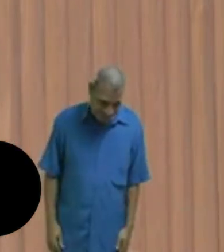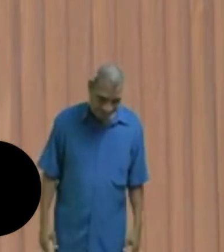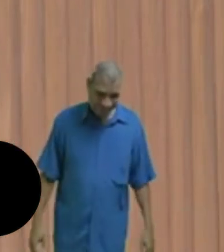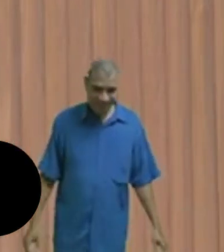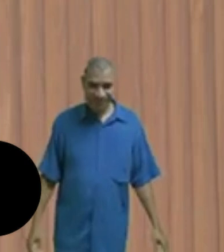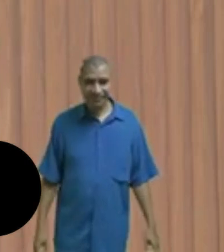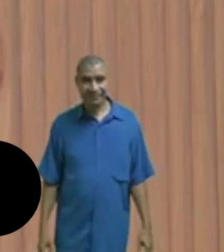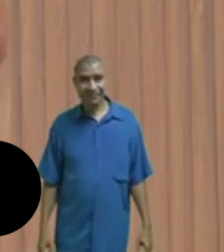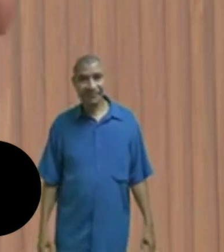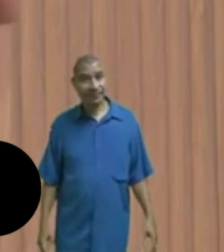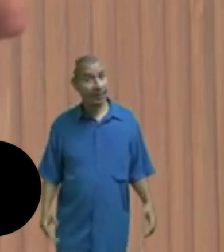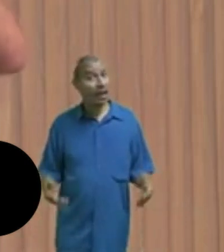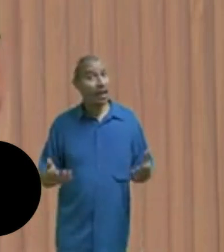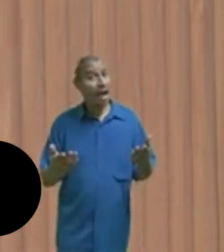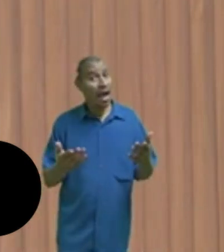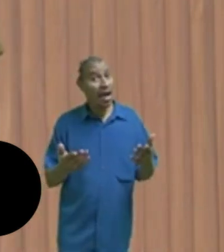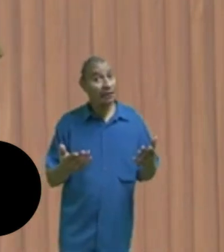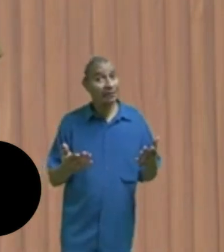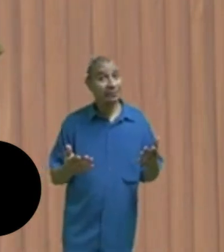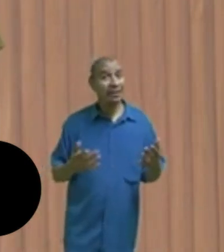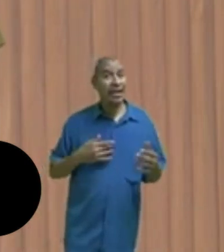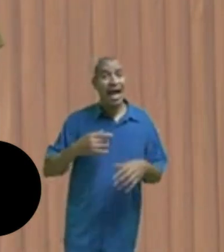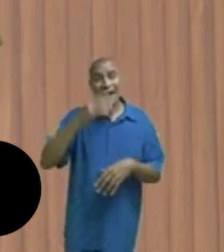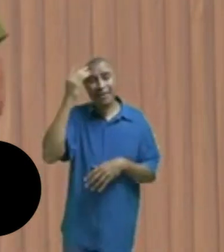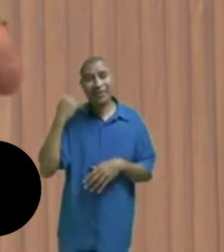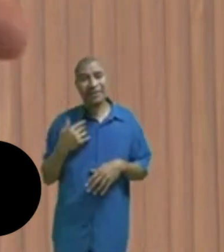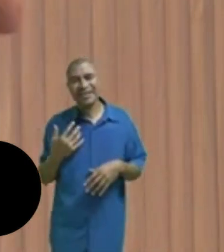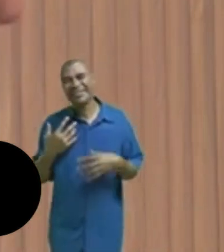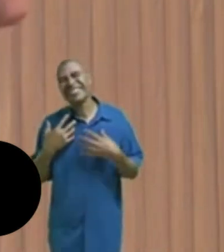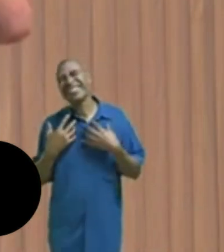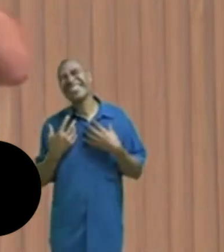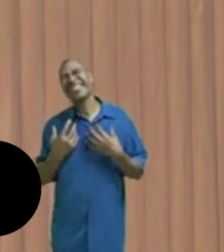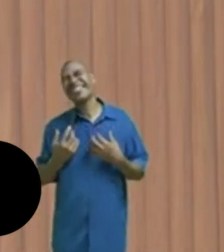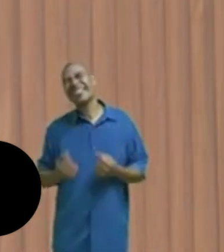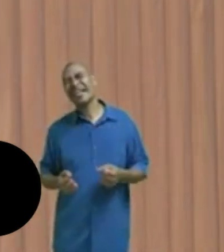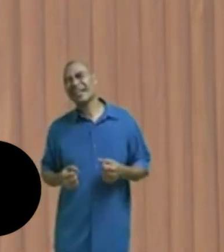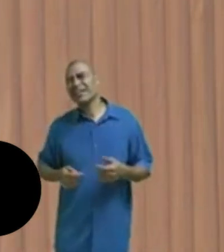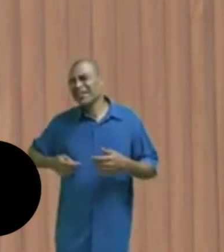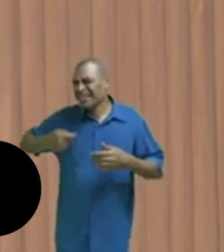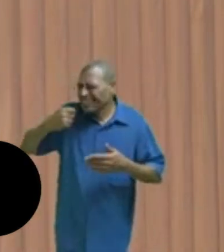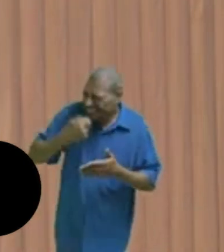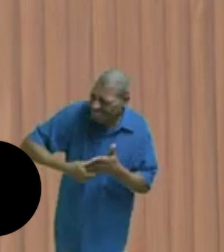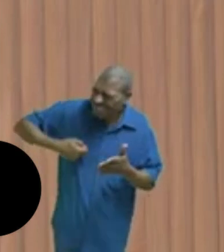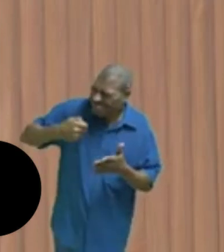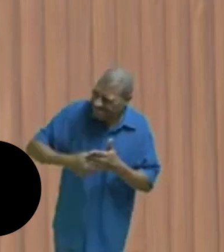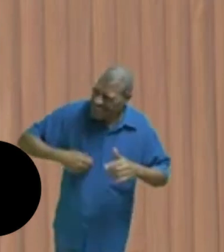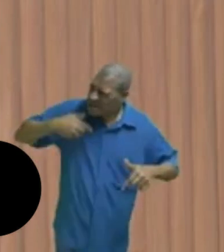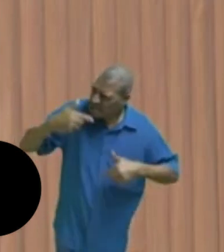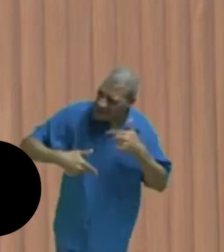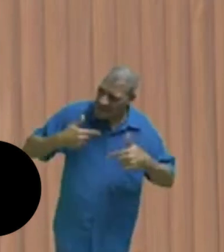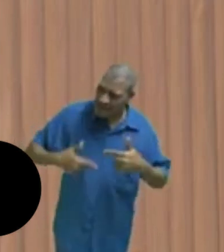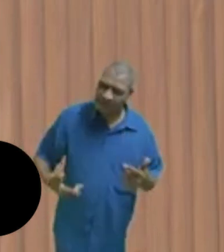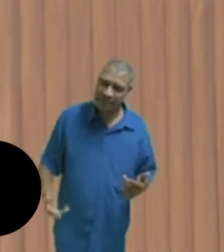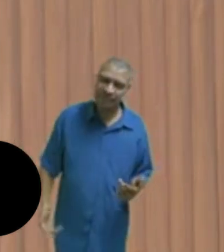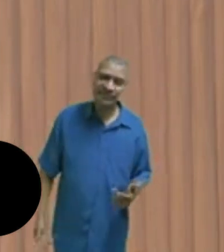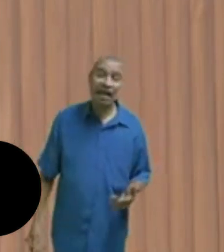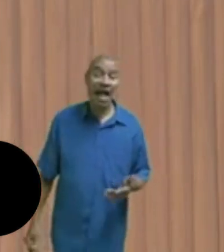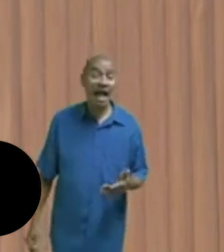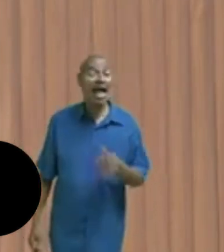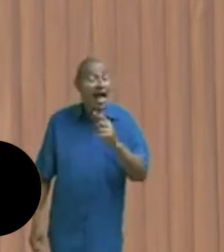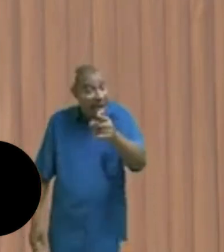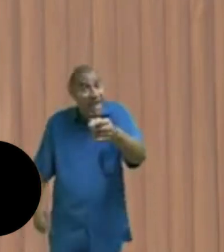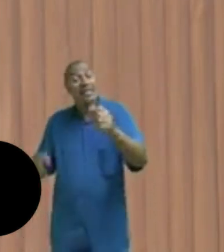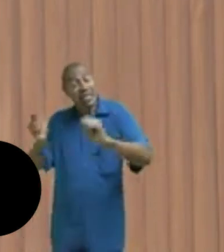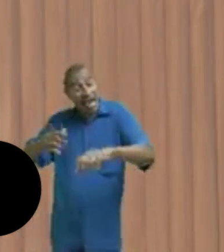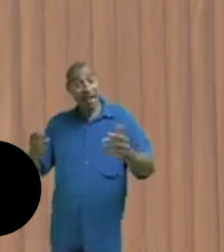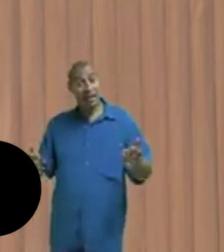Agora sim, irmão, agora você é uma bênção. Está produzindo fruto. Aí eu pego o microfone: Jesus disse que você